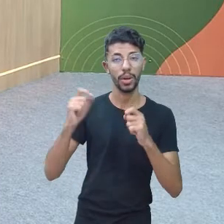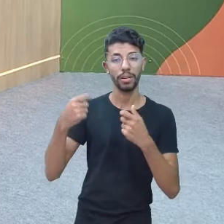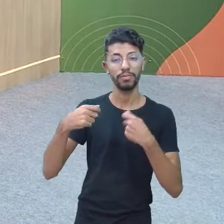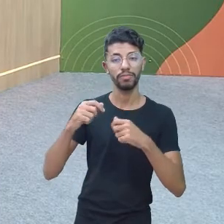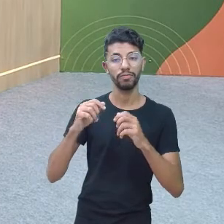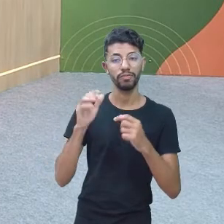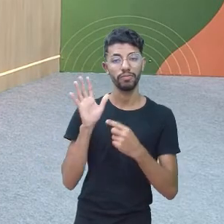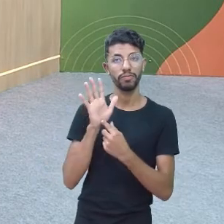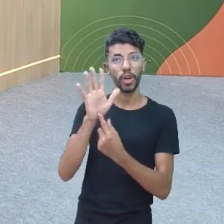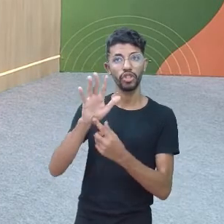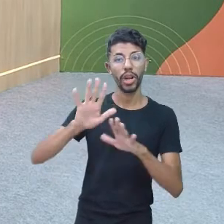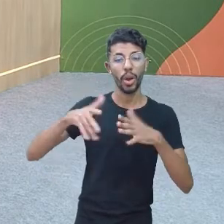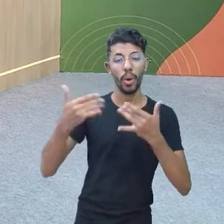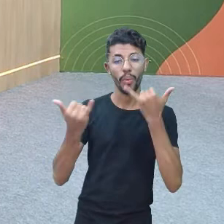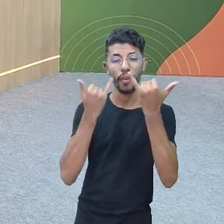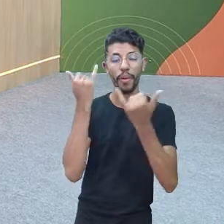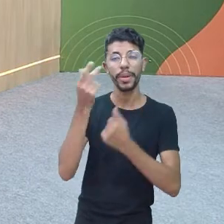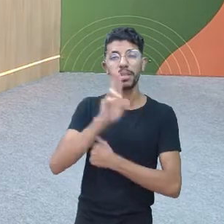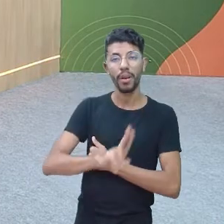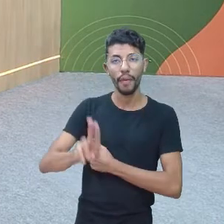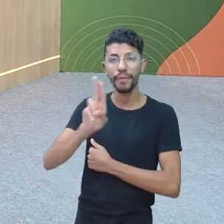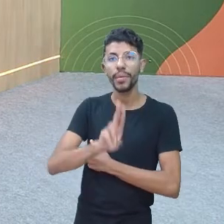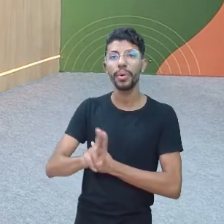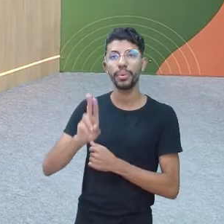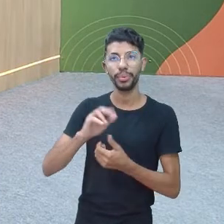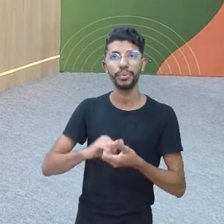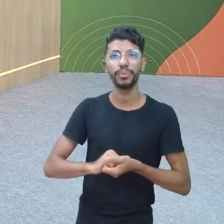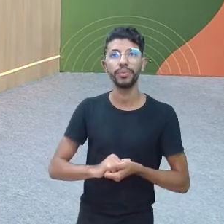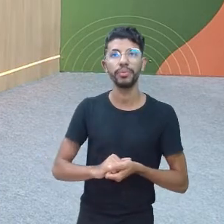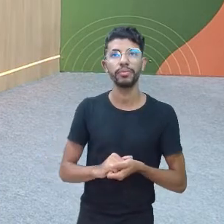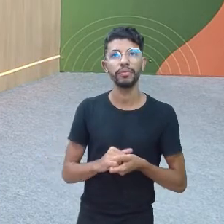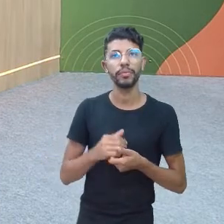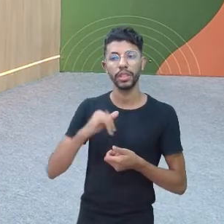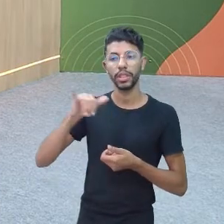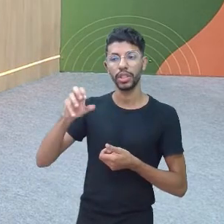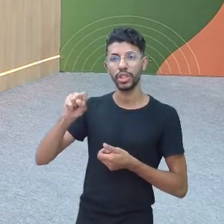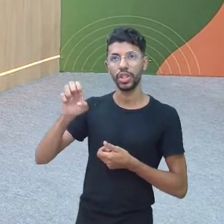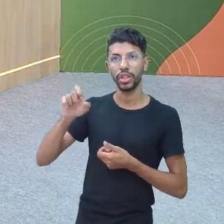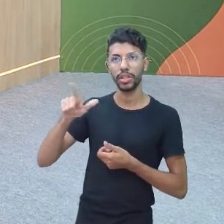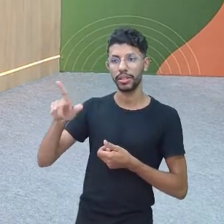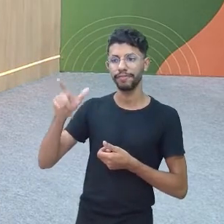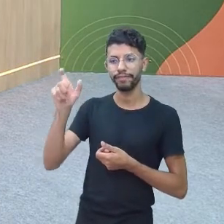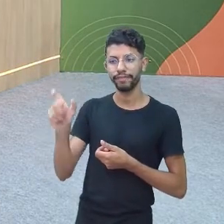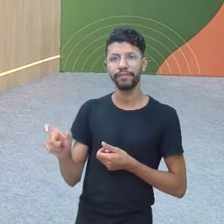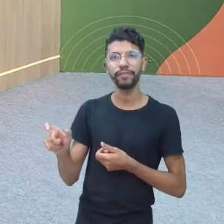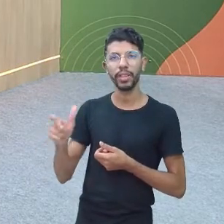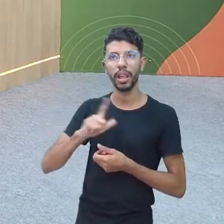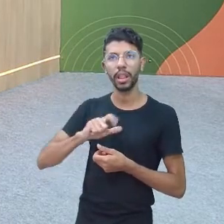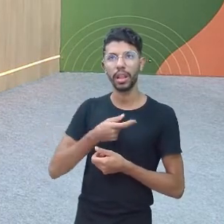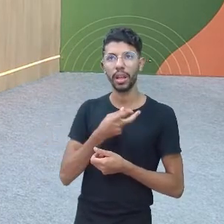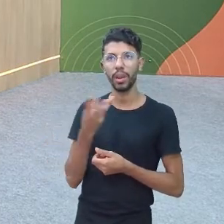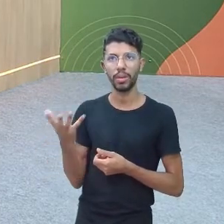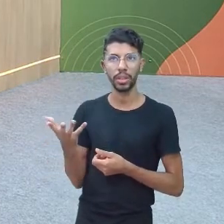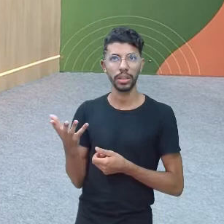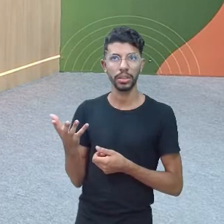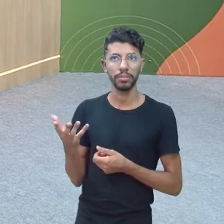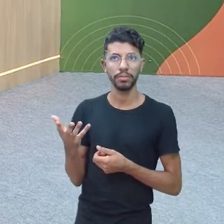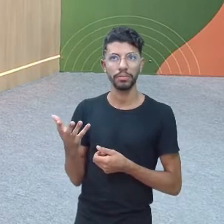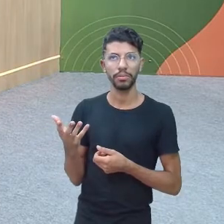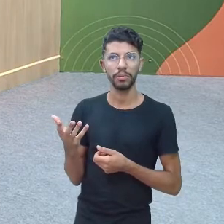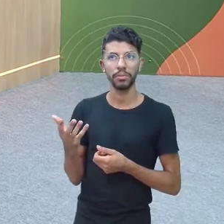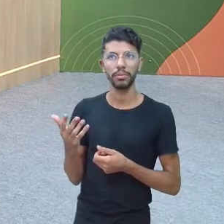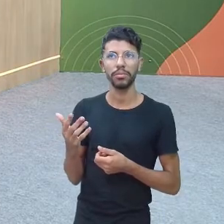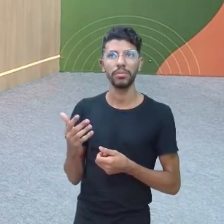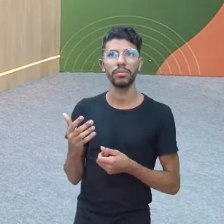destacar quais são as informações que eu vou utilizar. Então, aqui, ó, José tem uma quantidade, ele bota uma quantidade